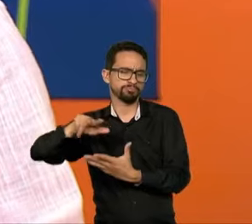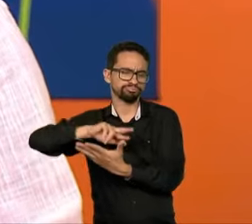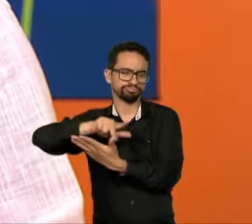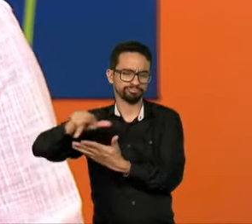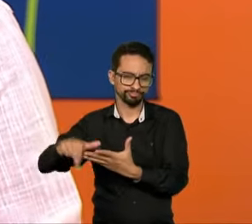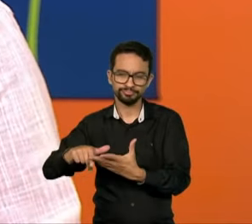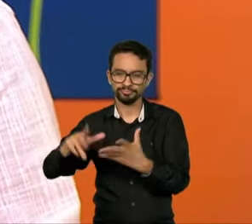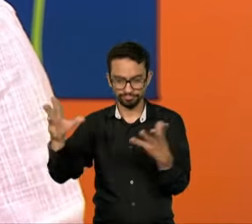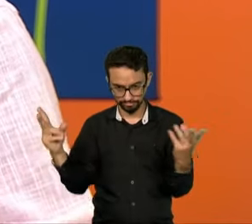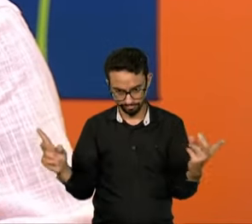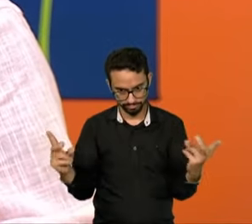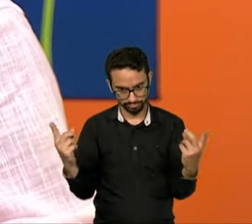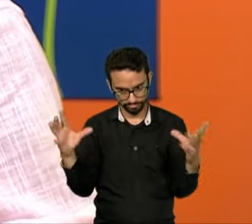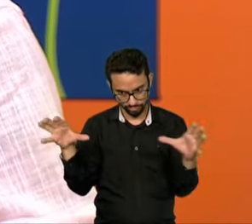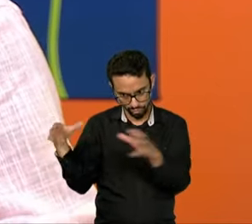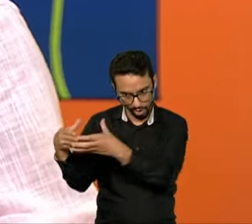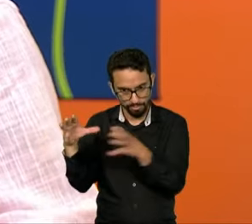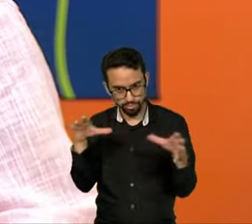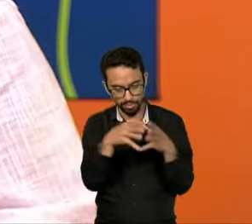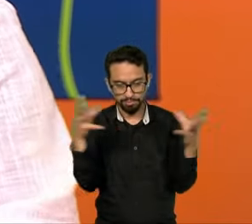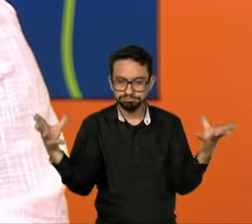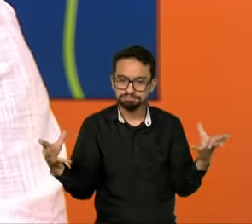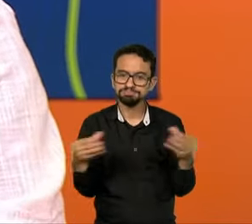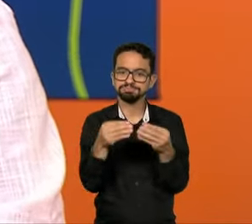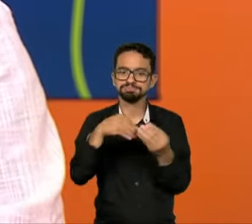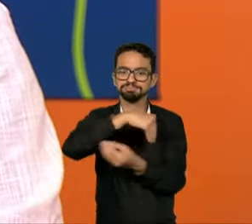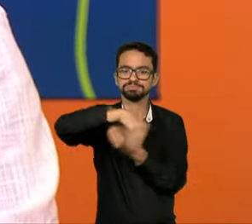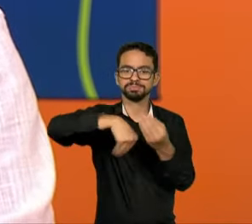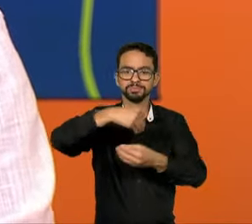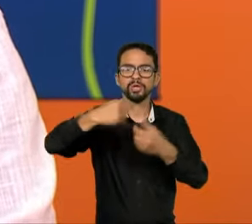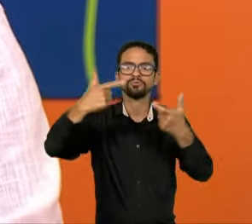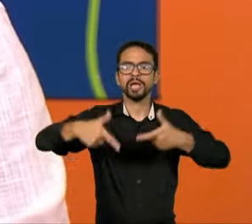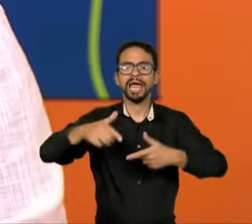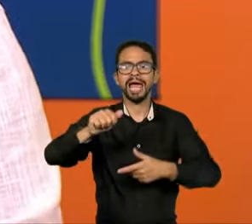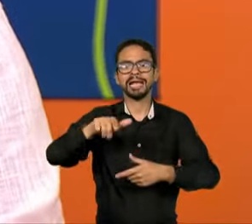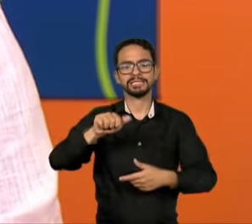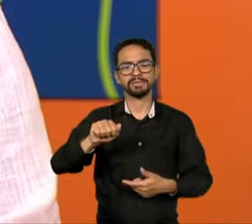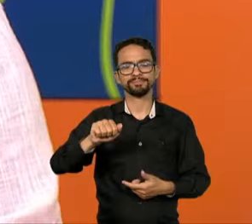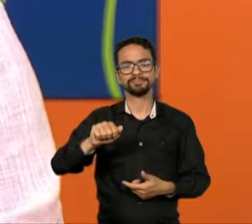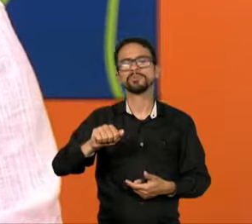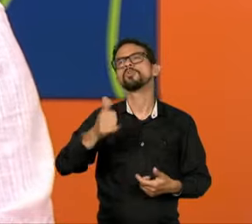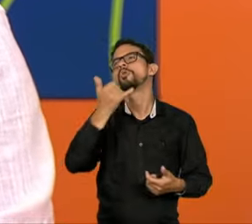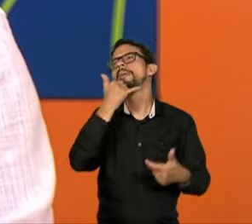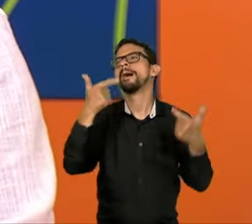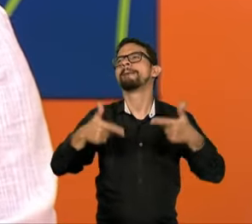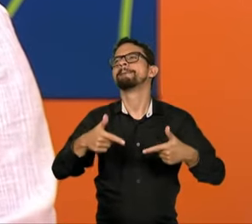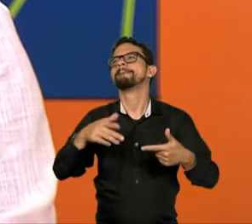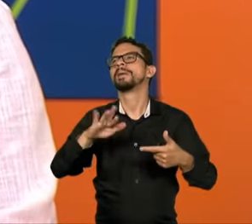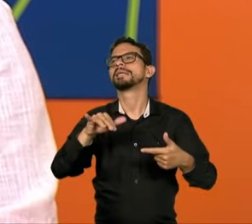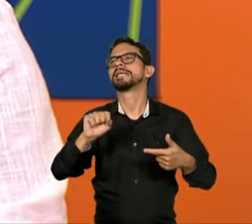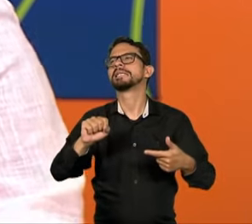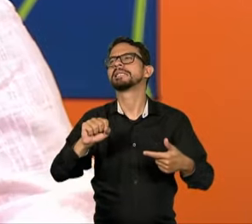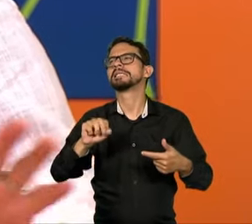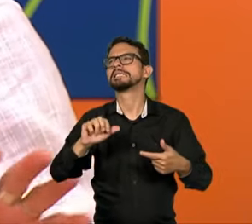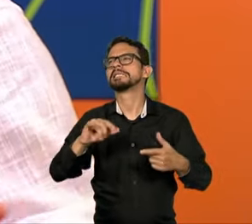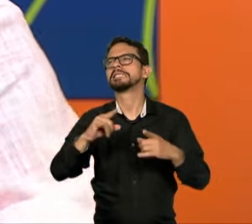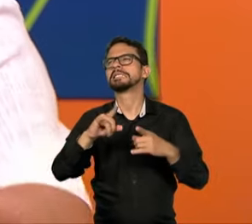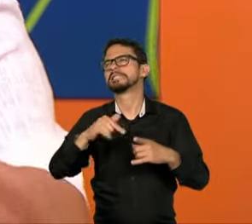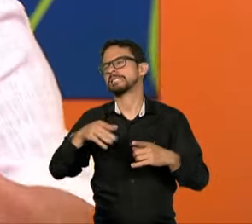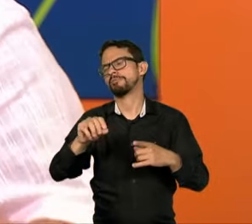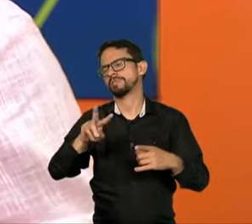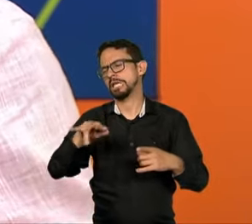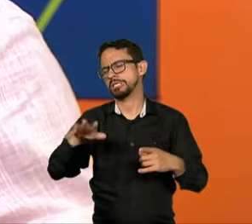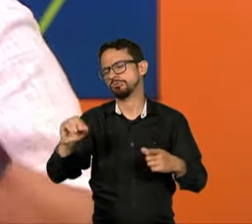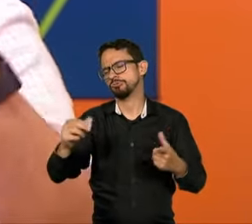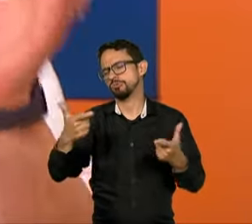eles montaram um barzinho onde era o Asa, lá na Marquês de São Vicente. Não, Marquês de São Vicente, não, na São Clemente. Que era um lugar que todo